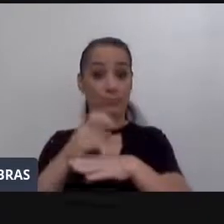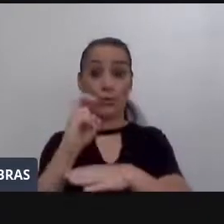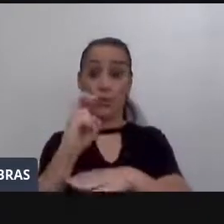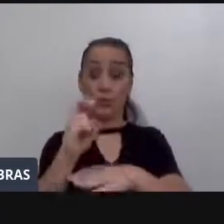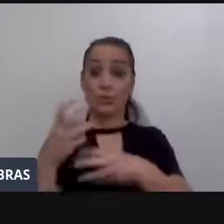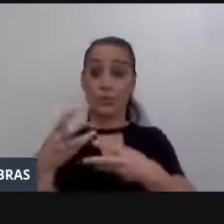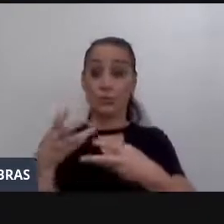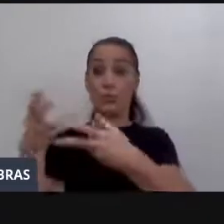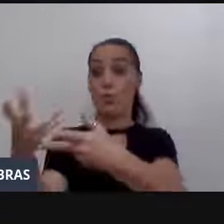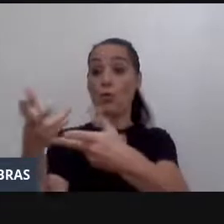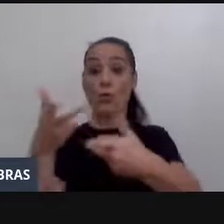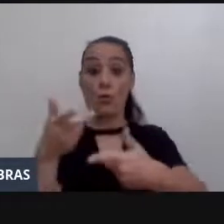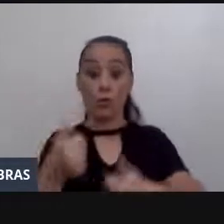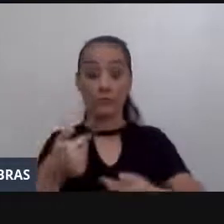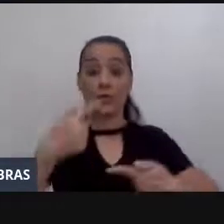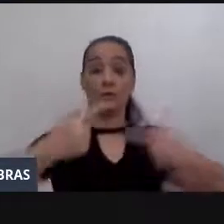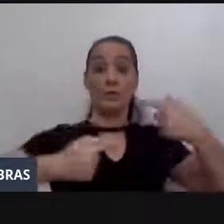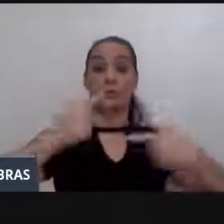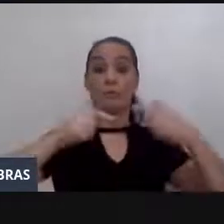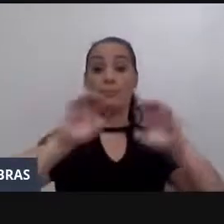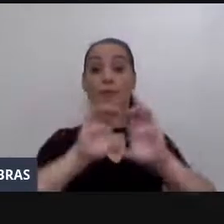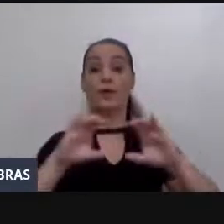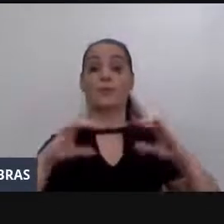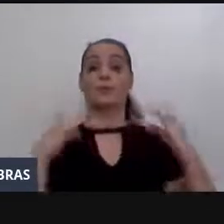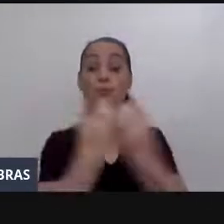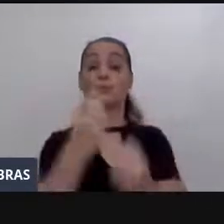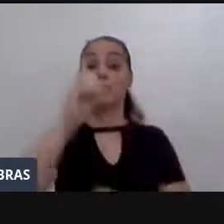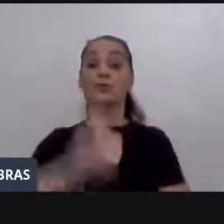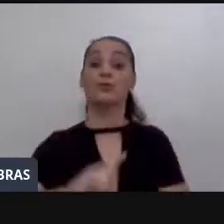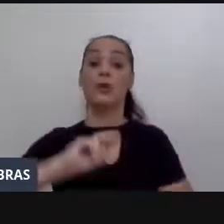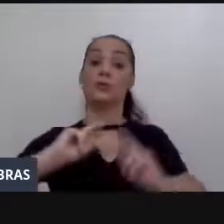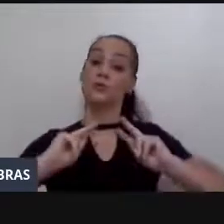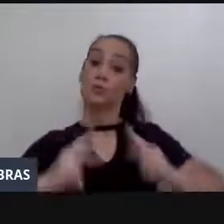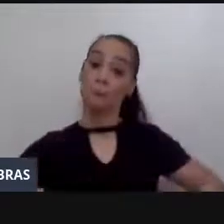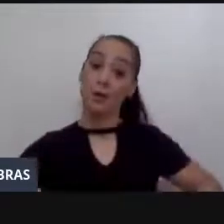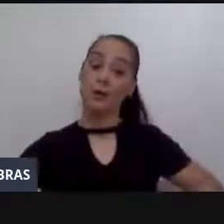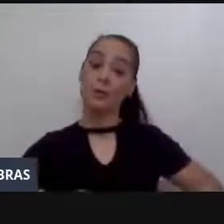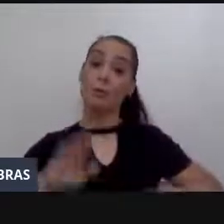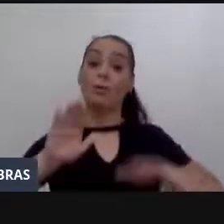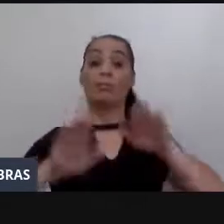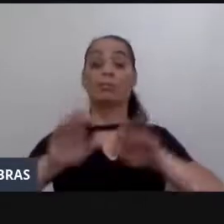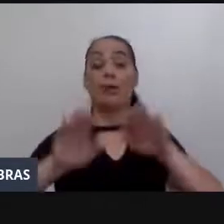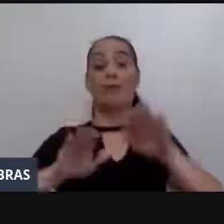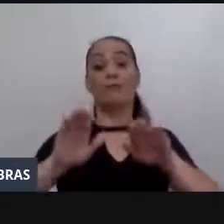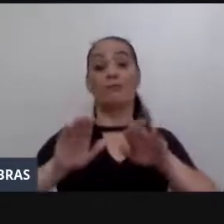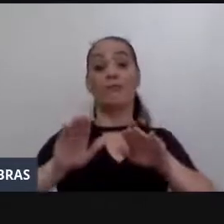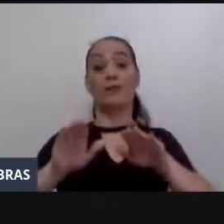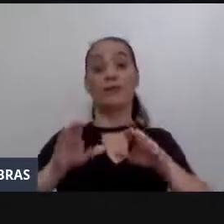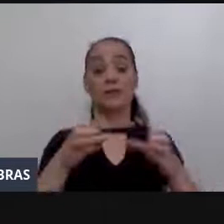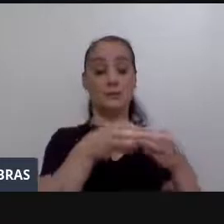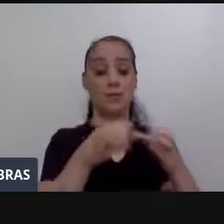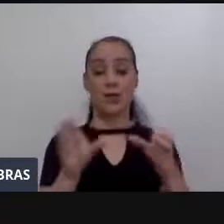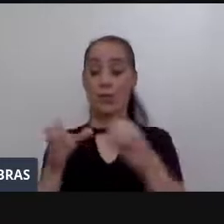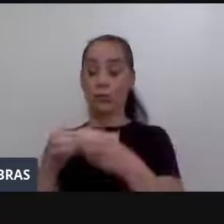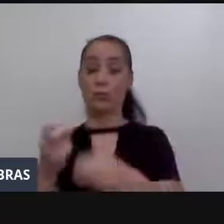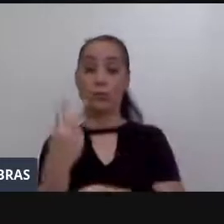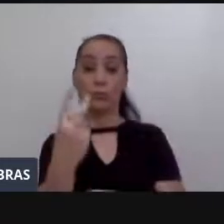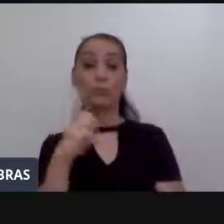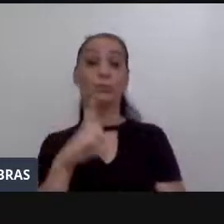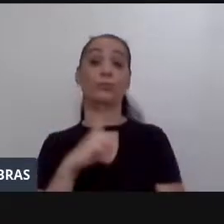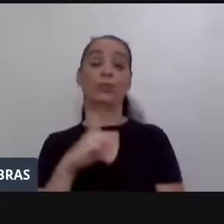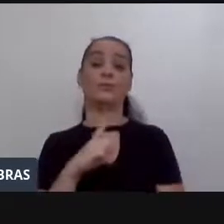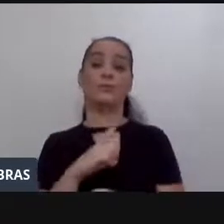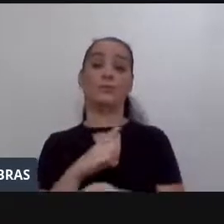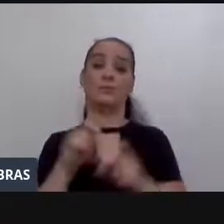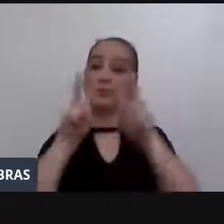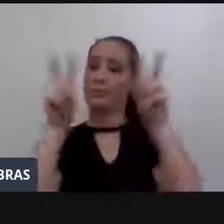para um debate na Comissão de Direitos Humanos, e talvez tenhamos até 2 mesas, pela importância desse tema que ele se soma,